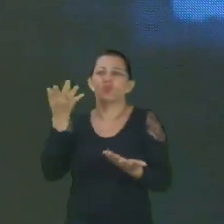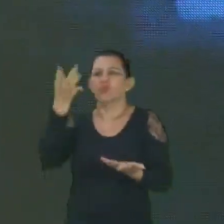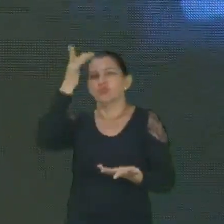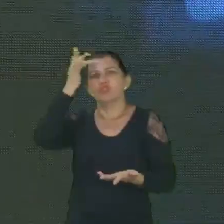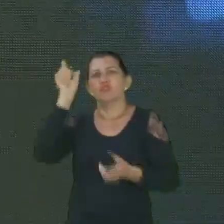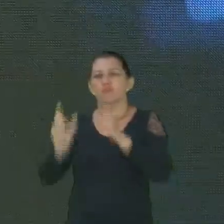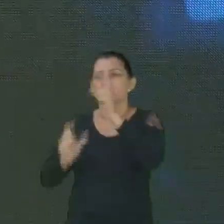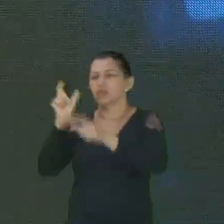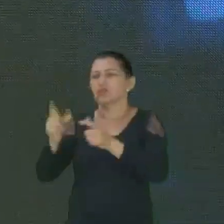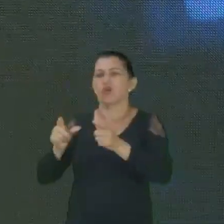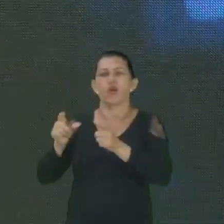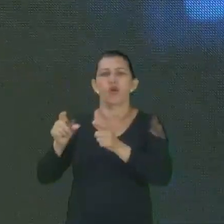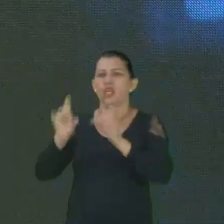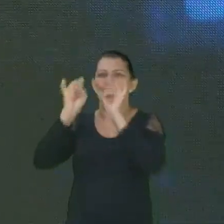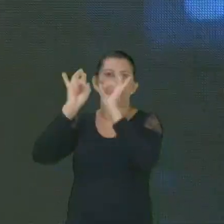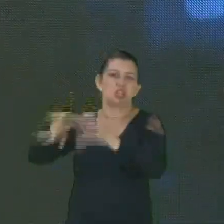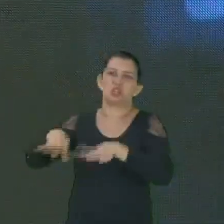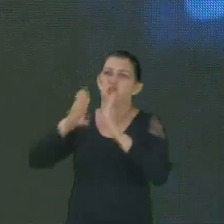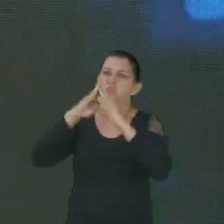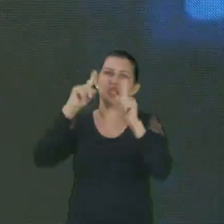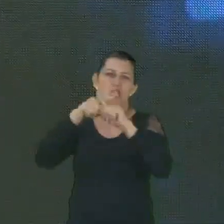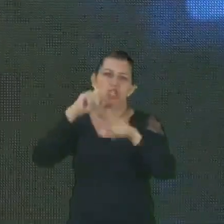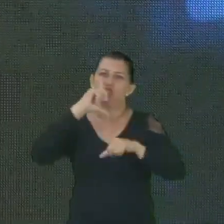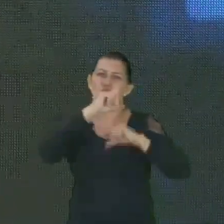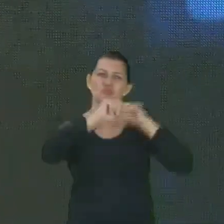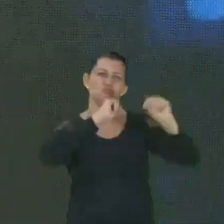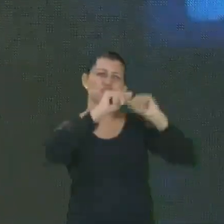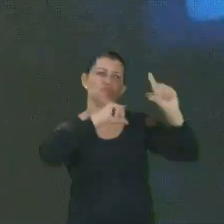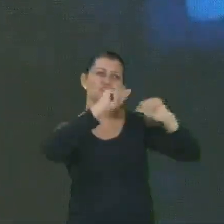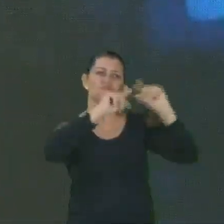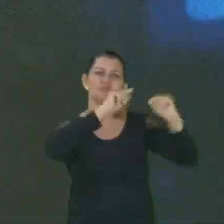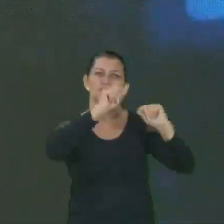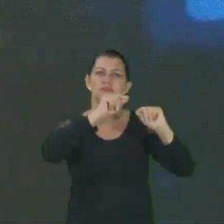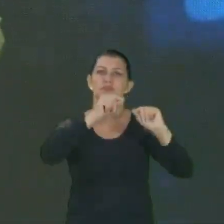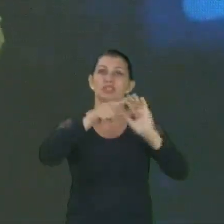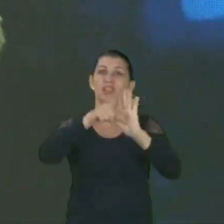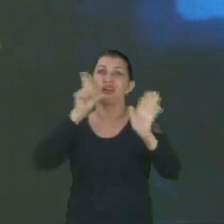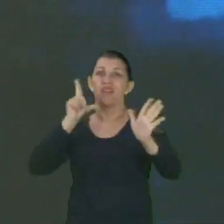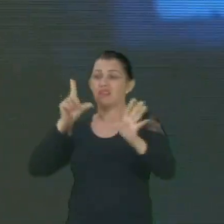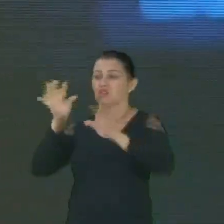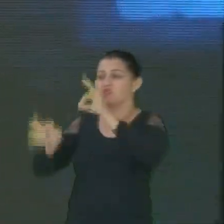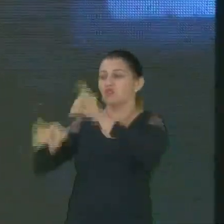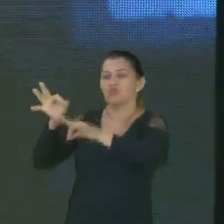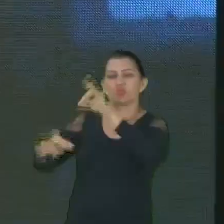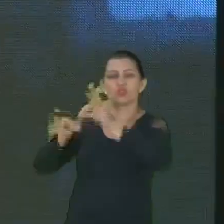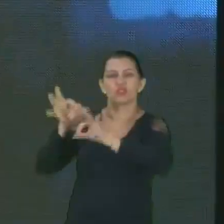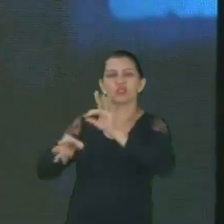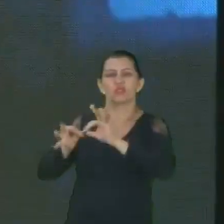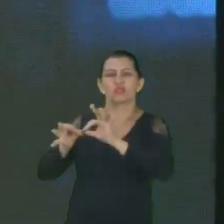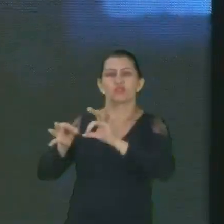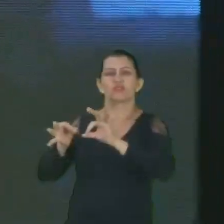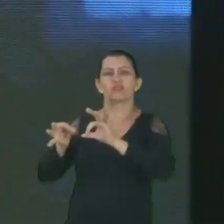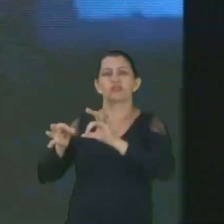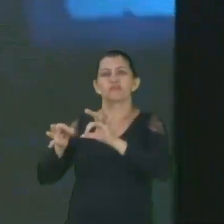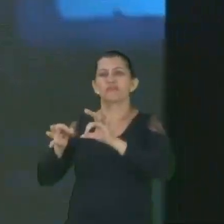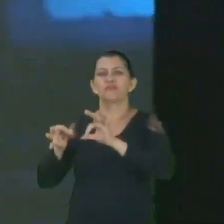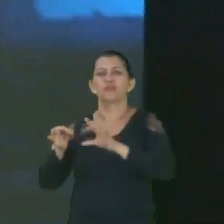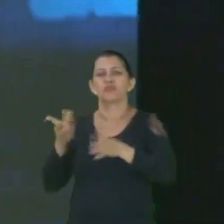foram feridas, foram julgadas, foram classificadas,